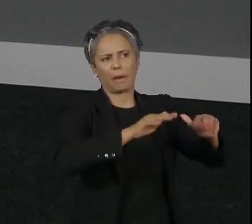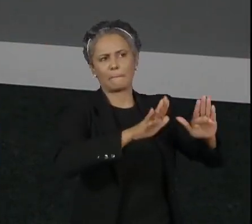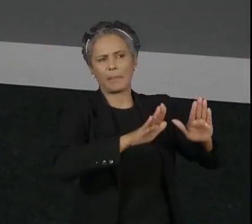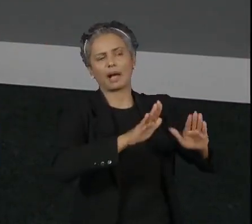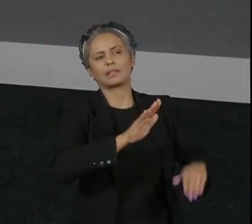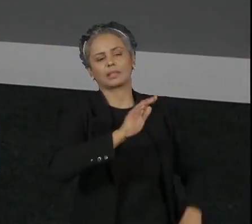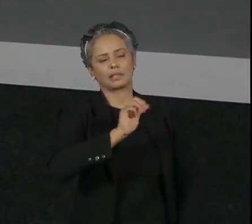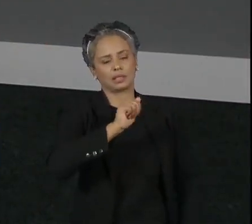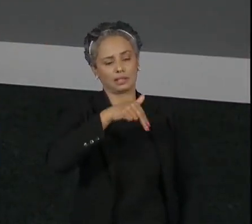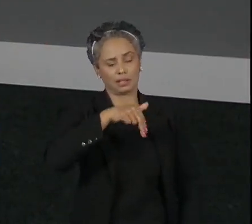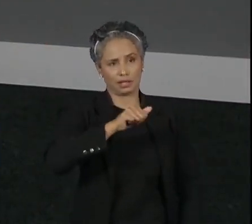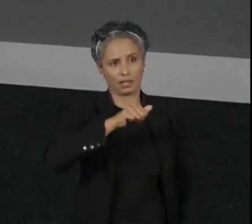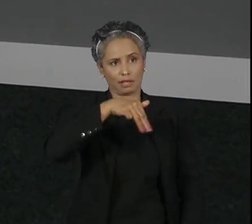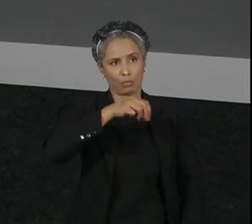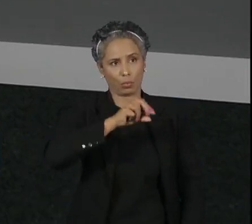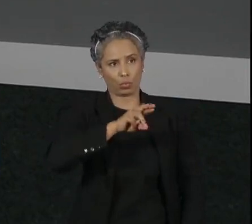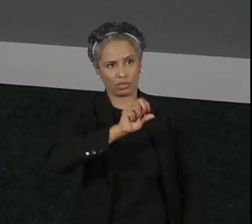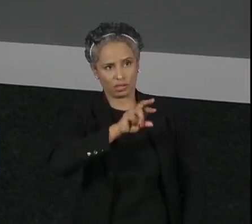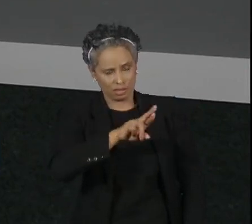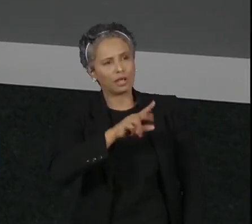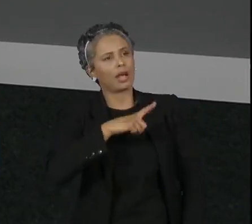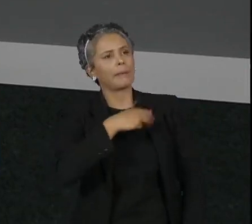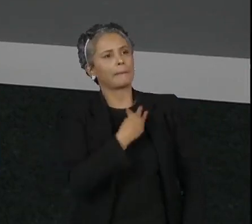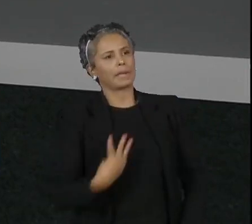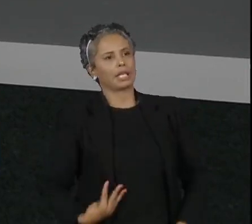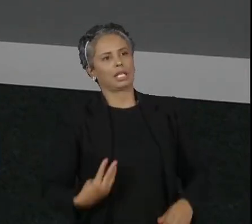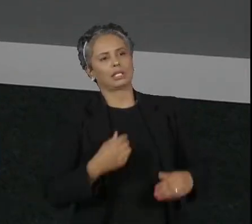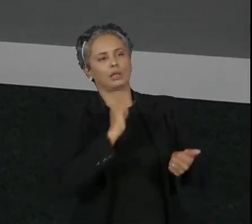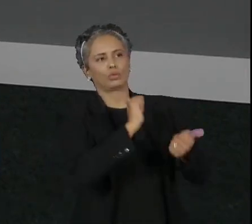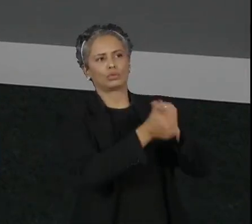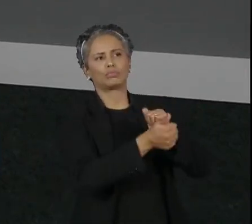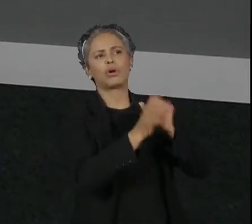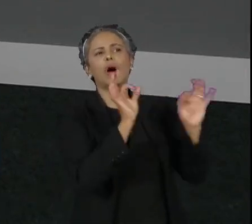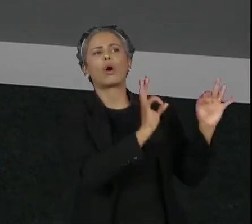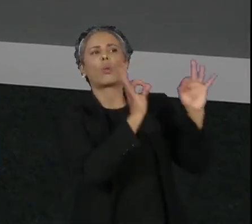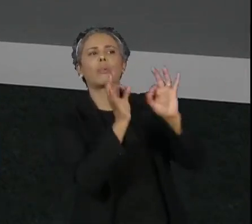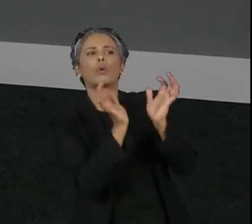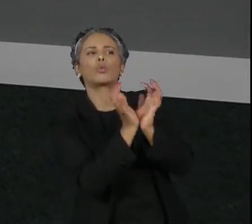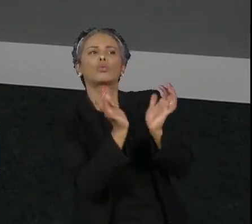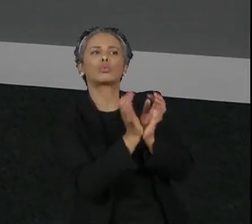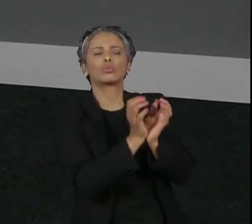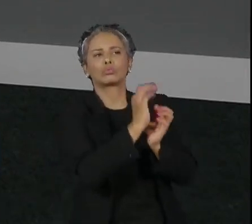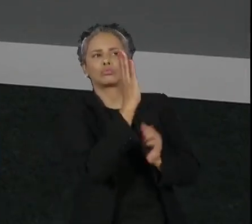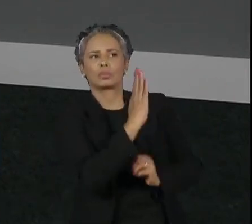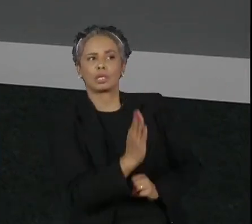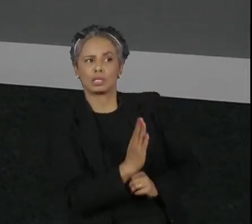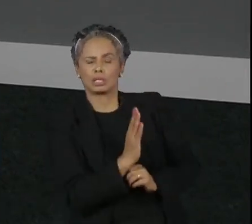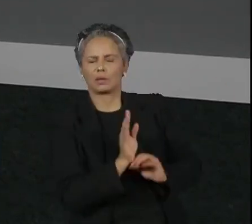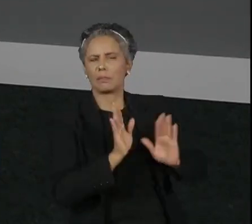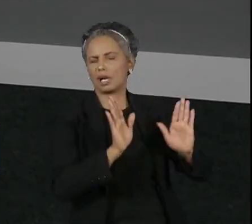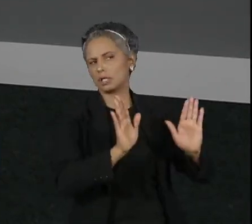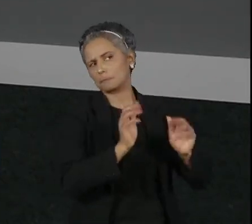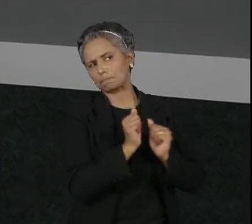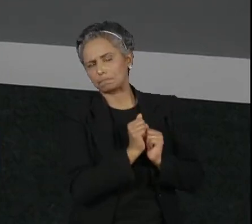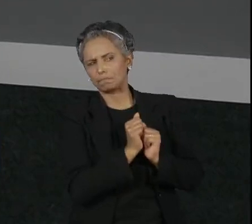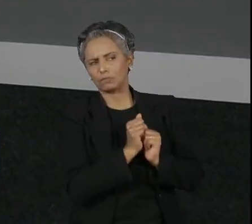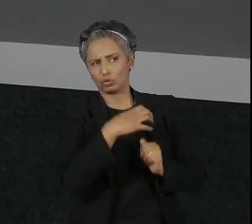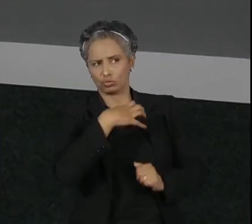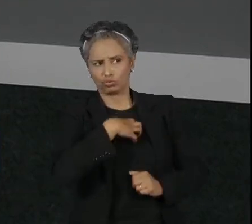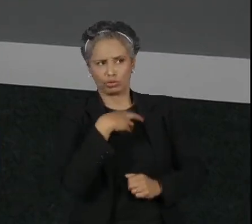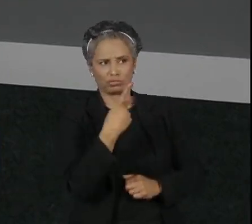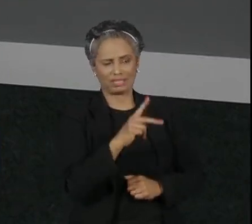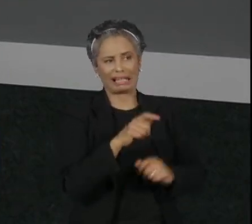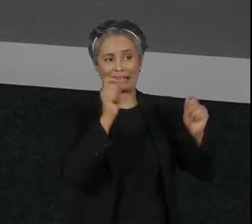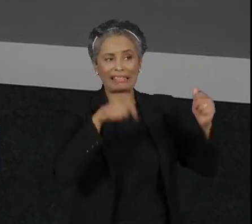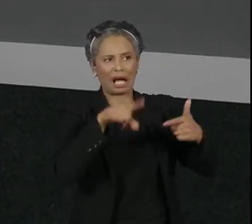acompanhar a seleção brasileira. Esse gesto político, ele, claro, não resolve todos os